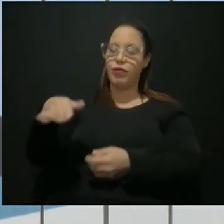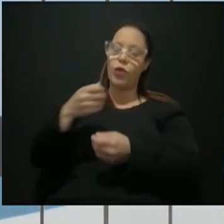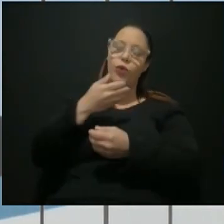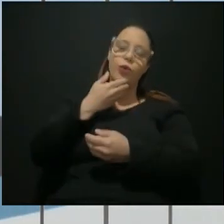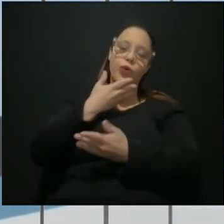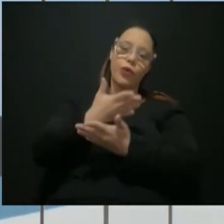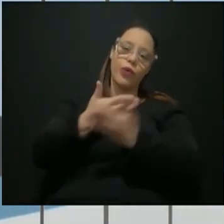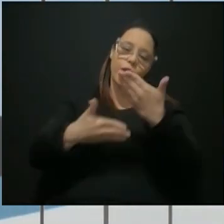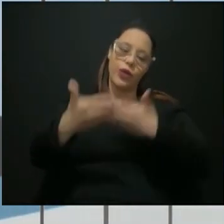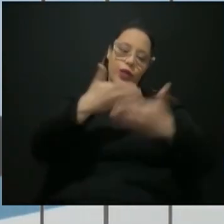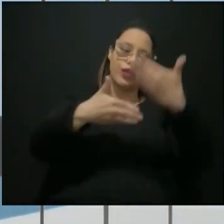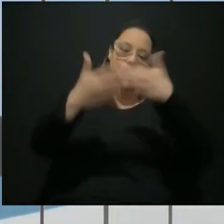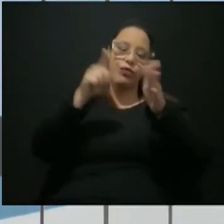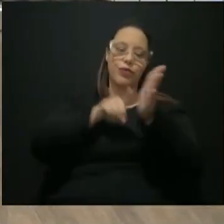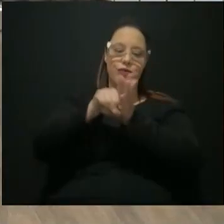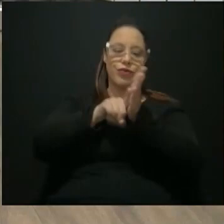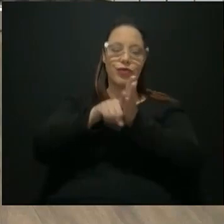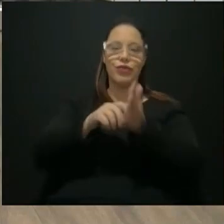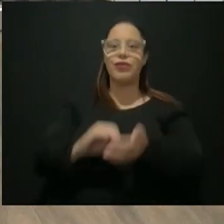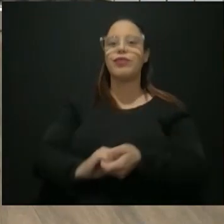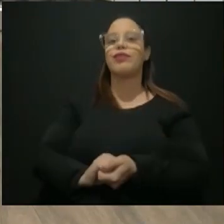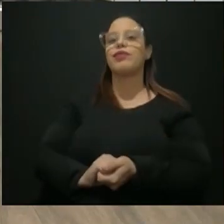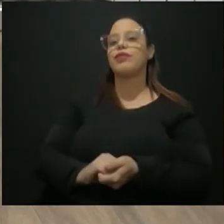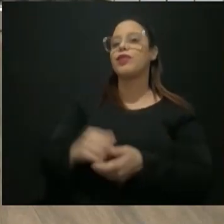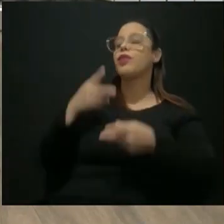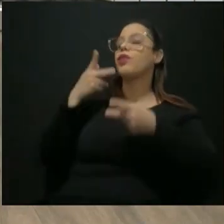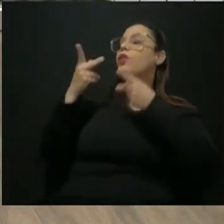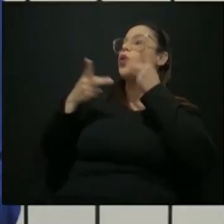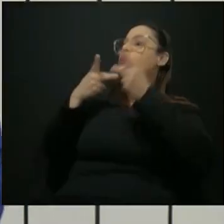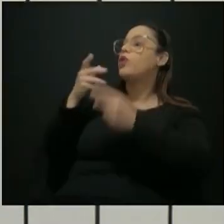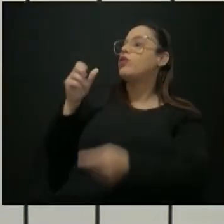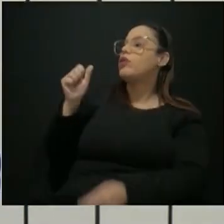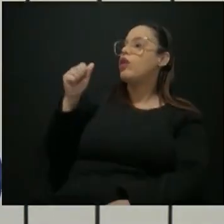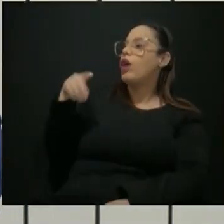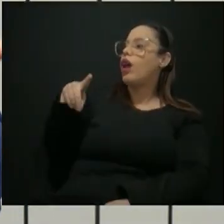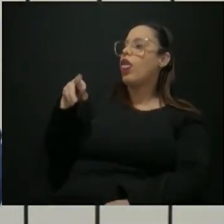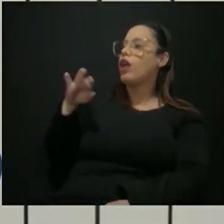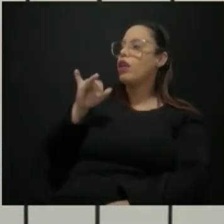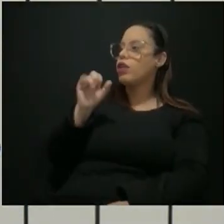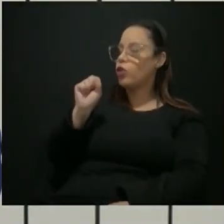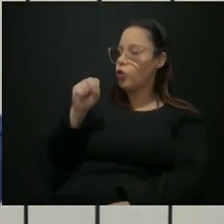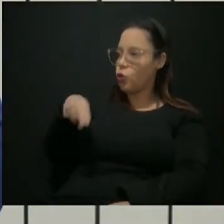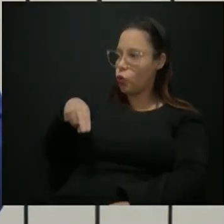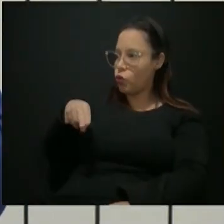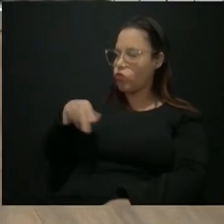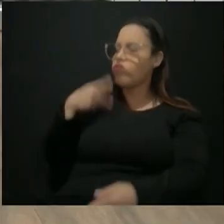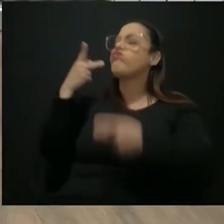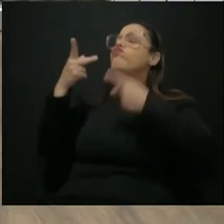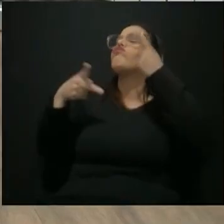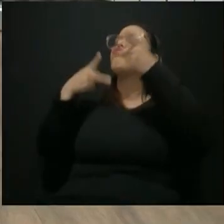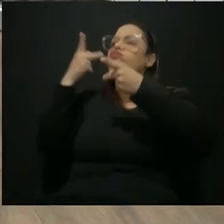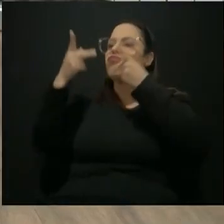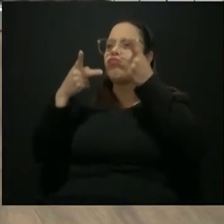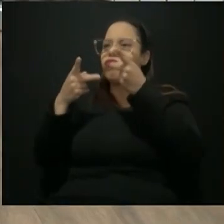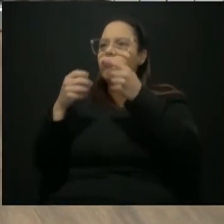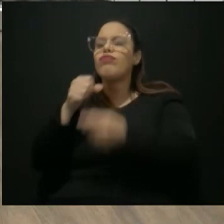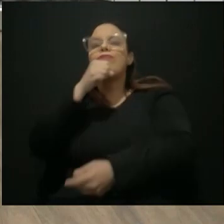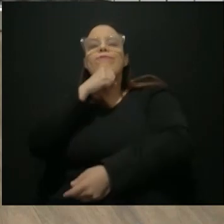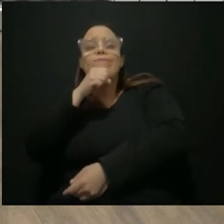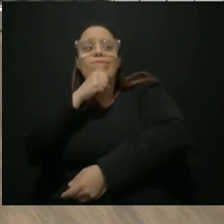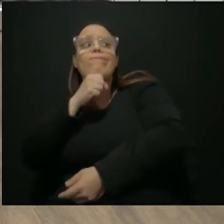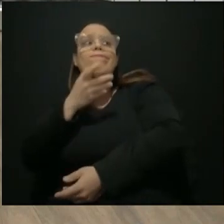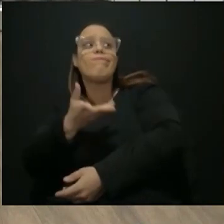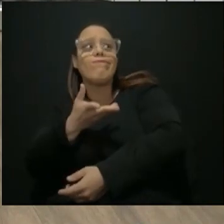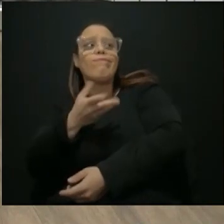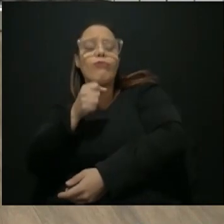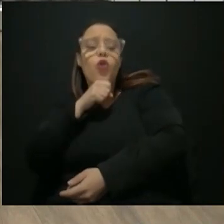pesquisa. Maravilha! Nós conversamos com o professor Anderson Gonçalves, que falou um pouquinho sobre o envelhecimento, o envelhecer de cada